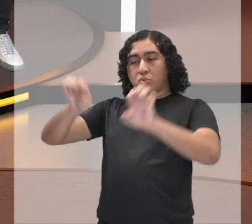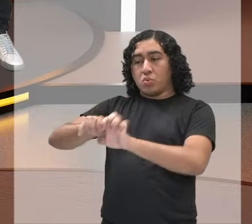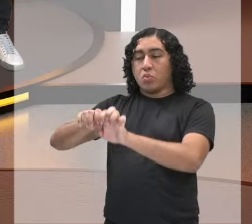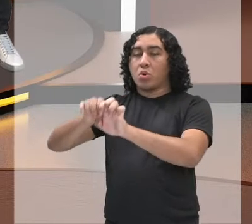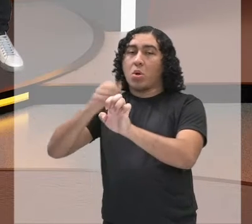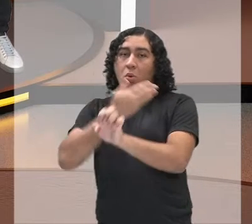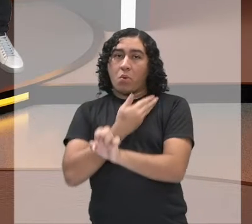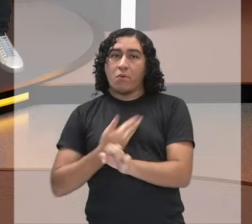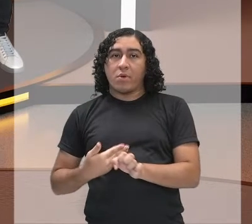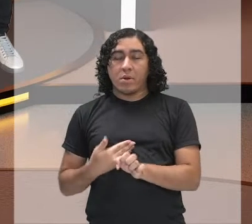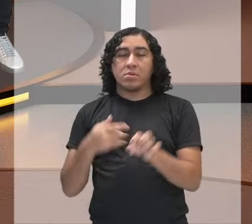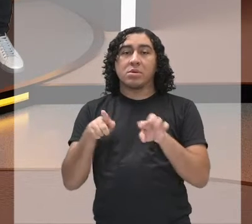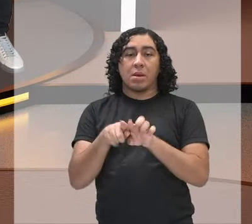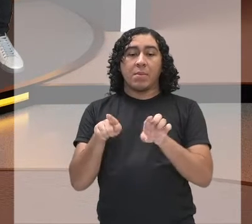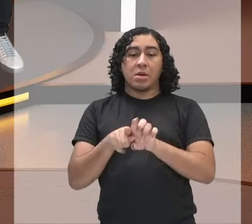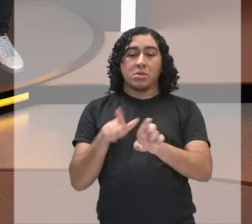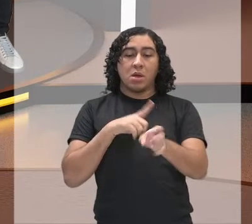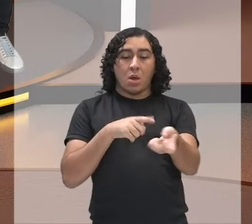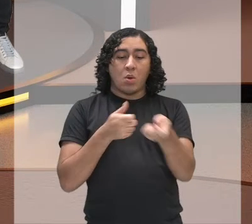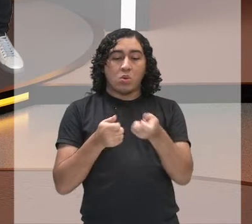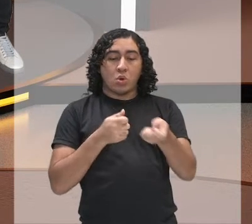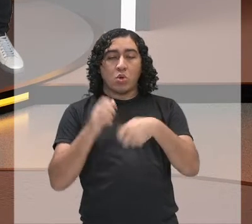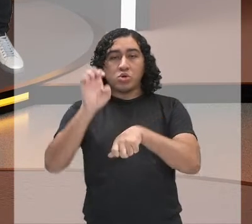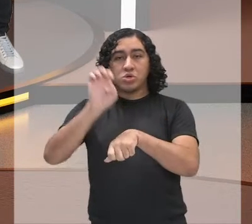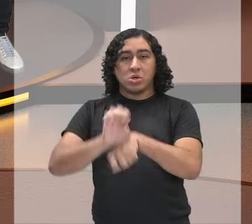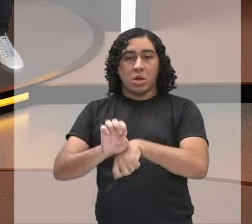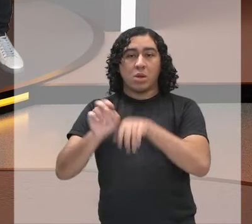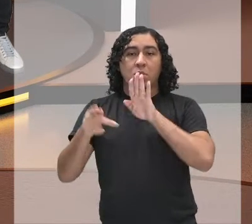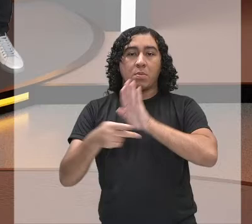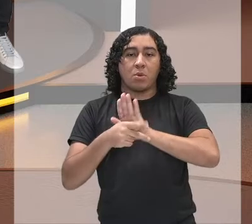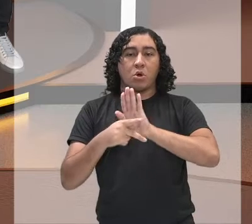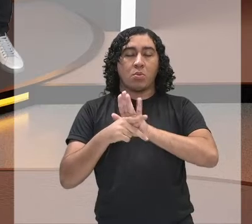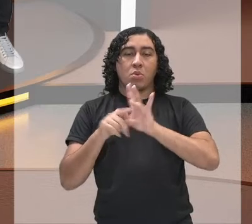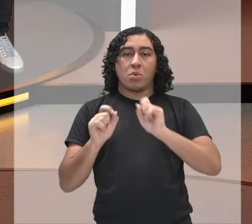do Estado para